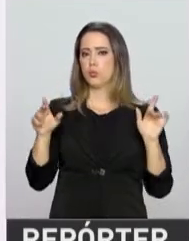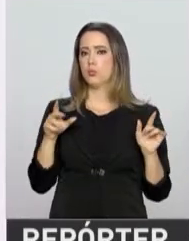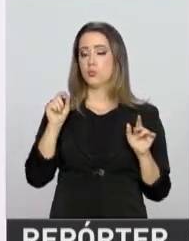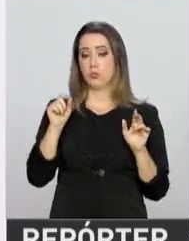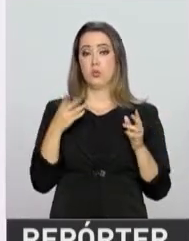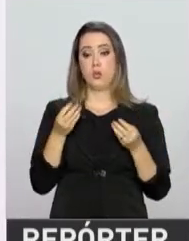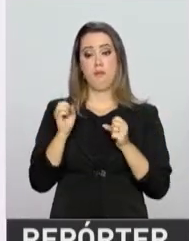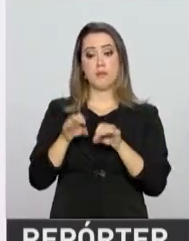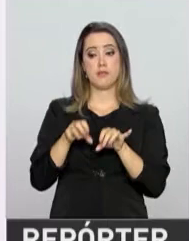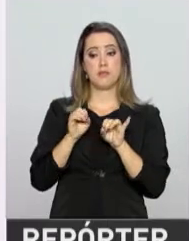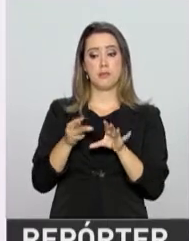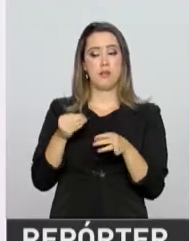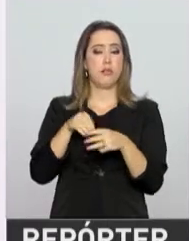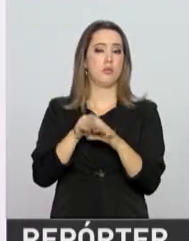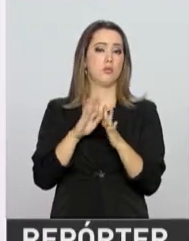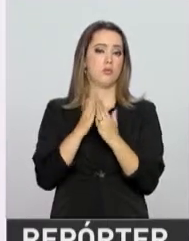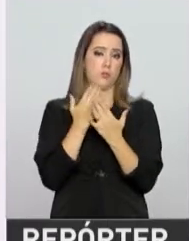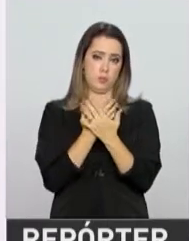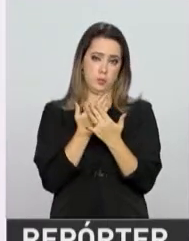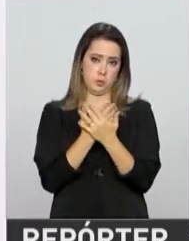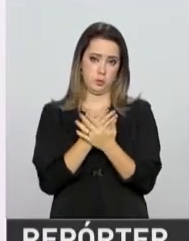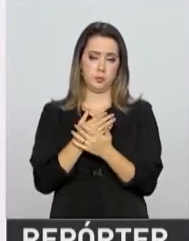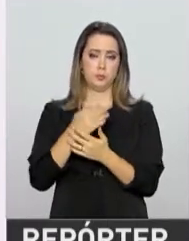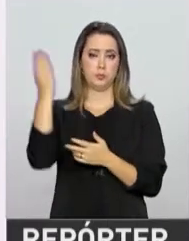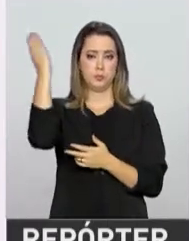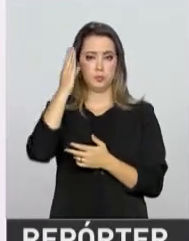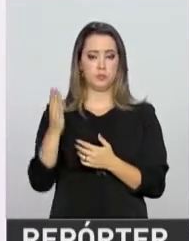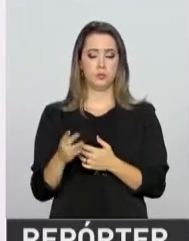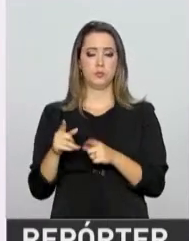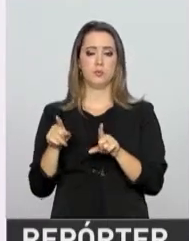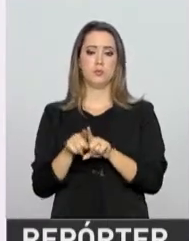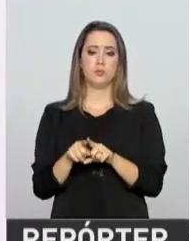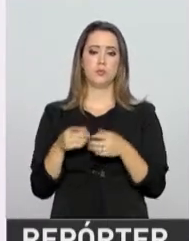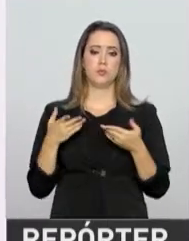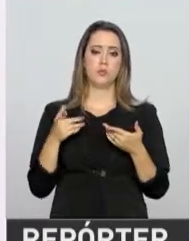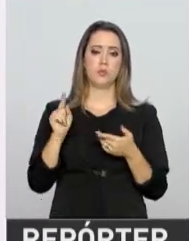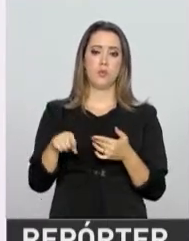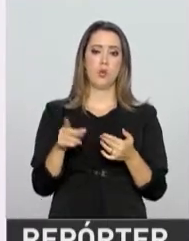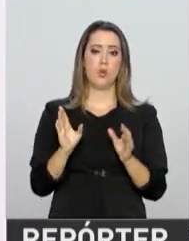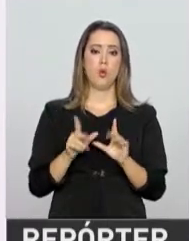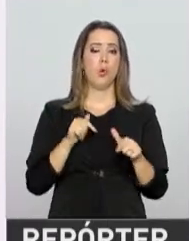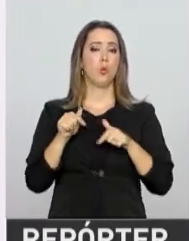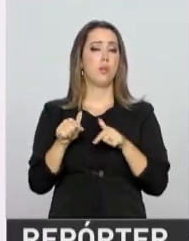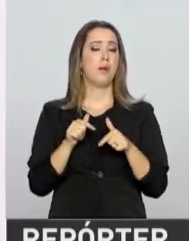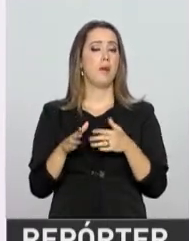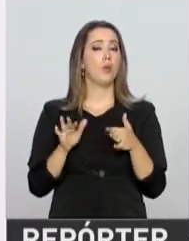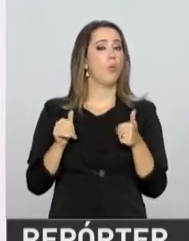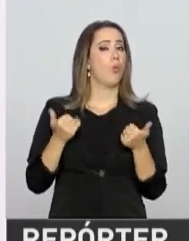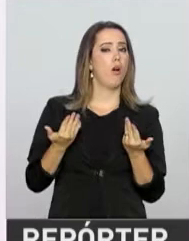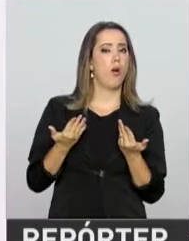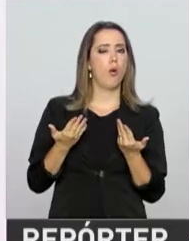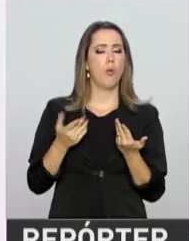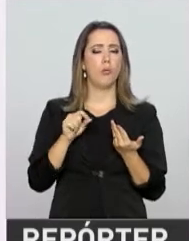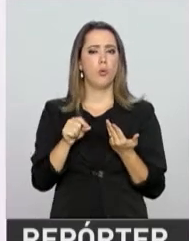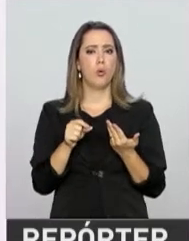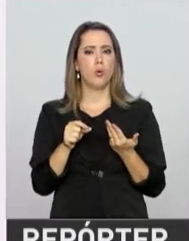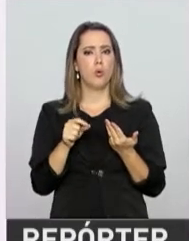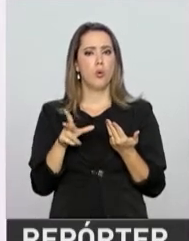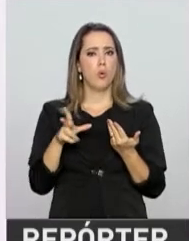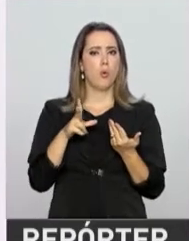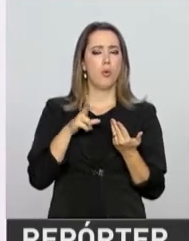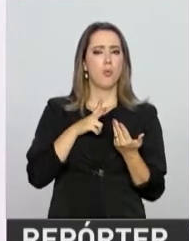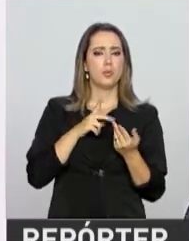a ser ensinado nas escolas do brasil o protagonismo dos jovens na definição do seu itinerário